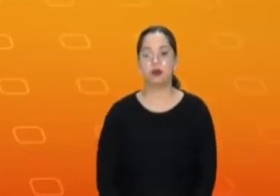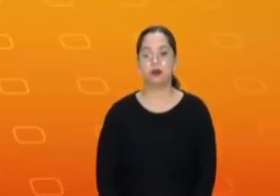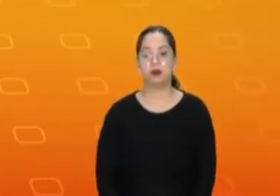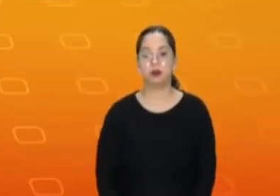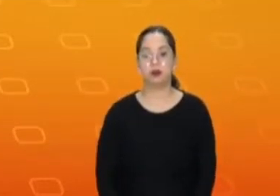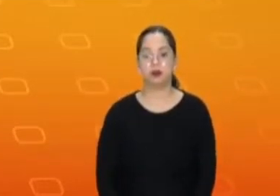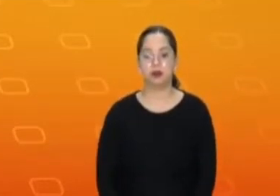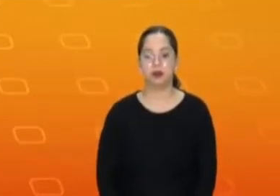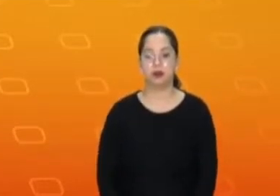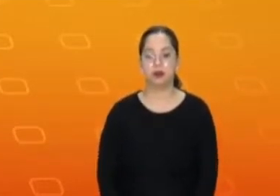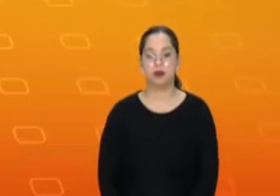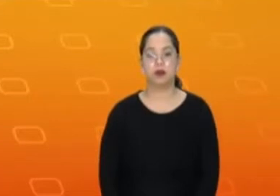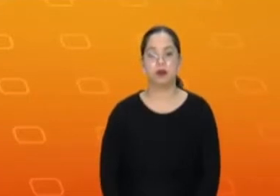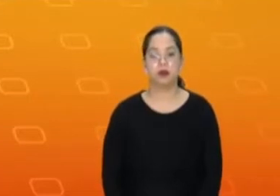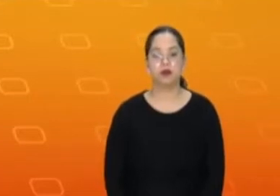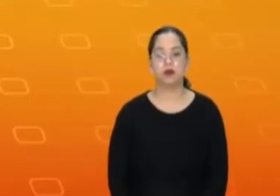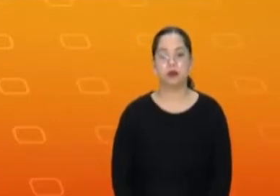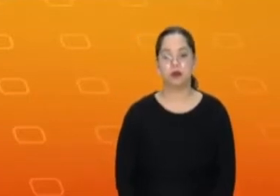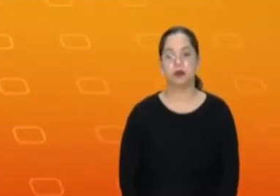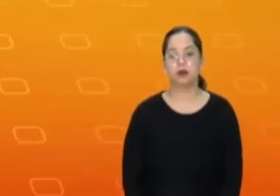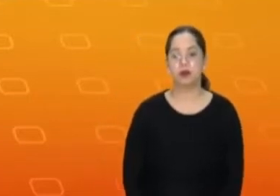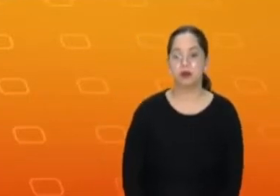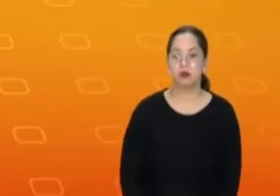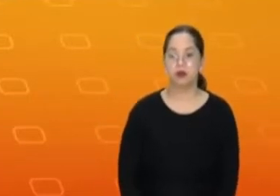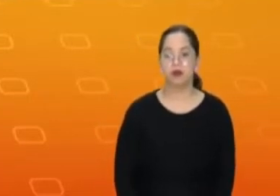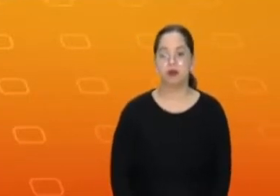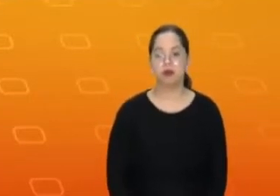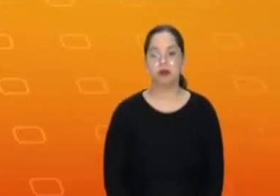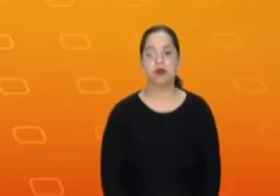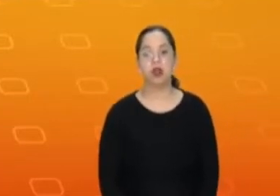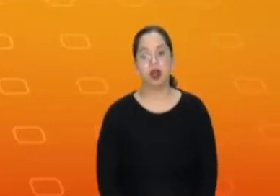Ah, acho que você falou exatamente que eu também